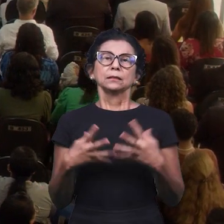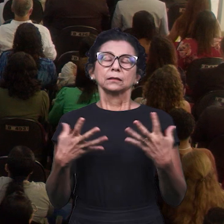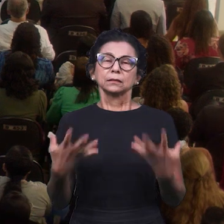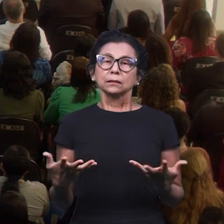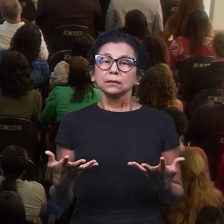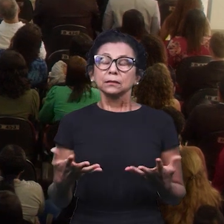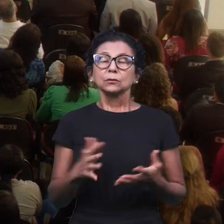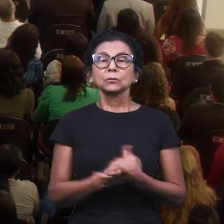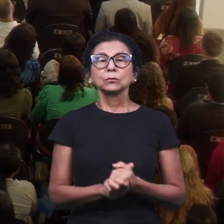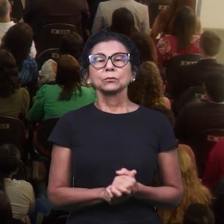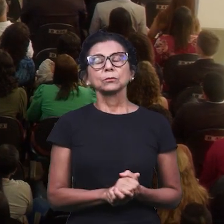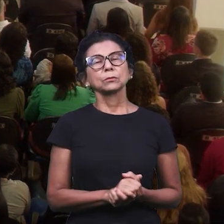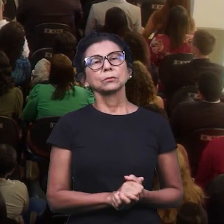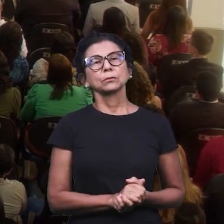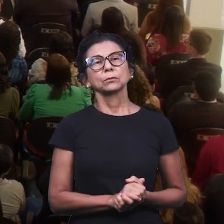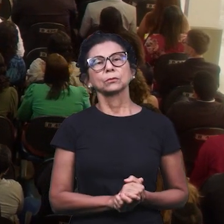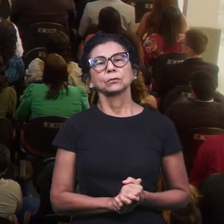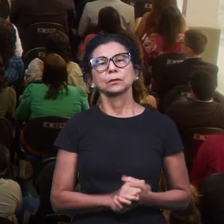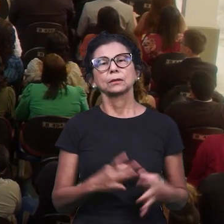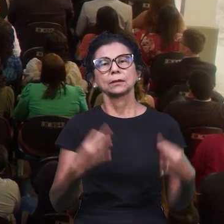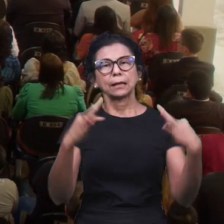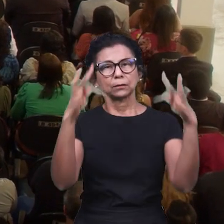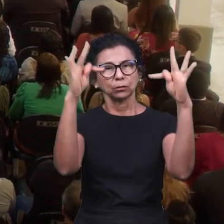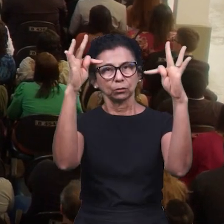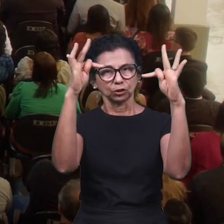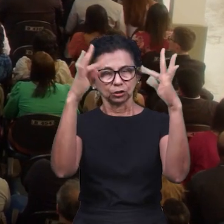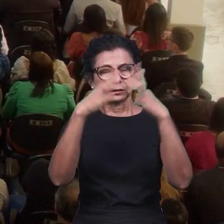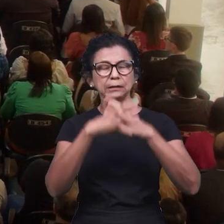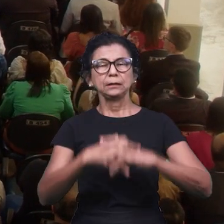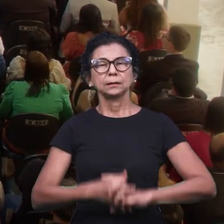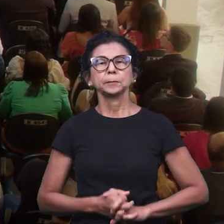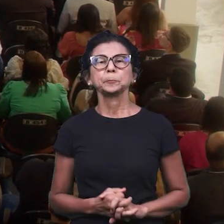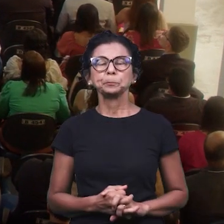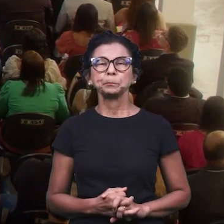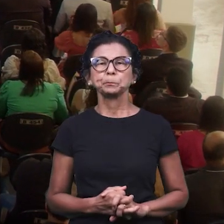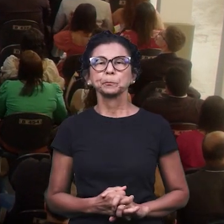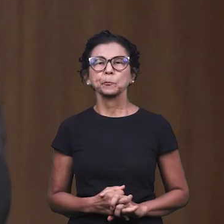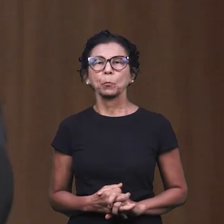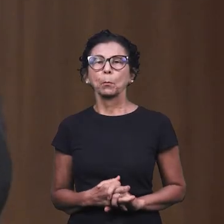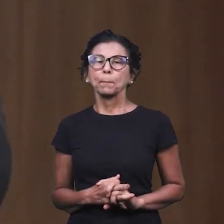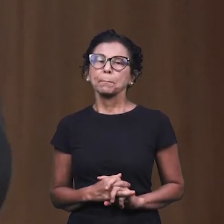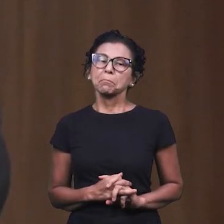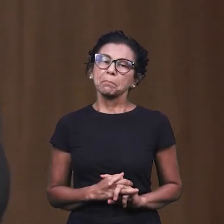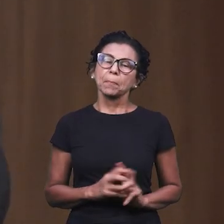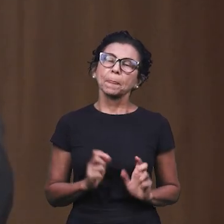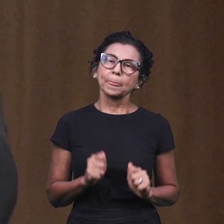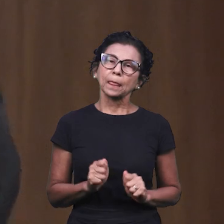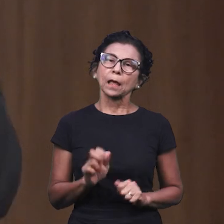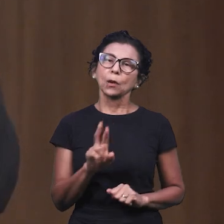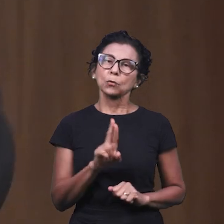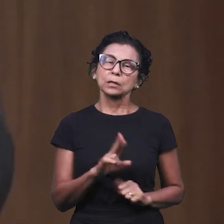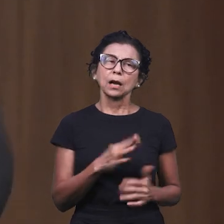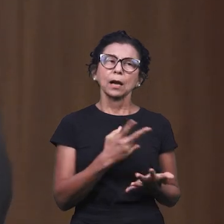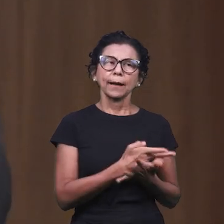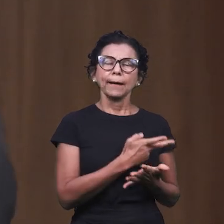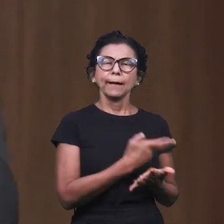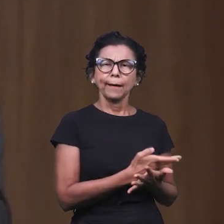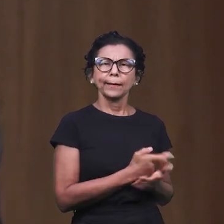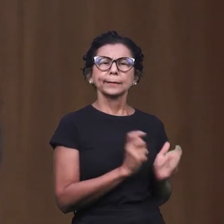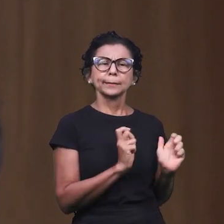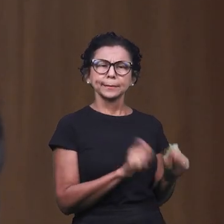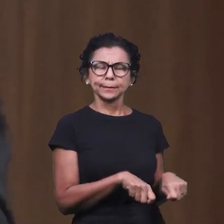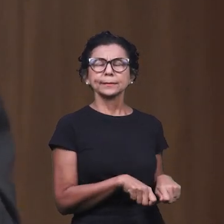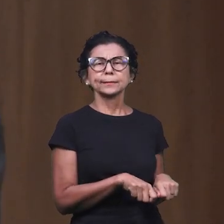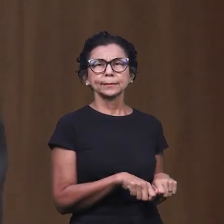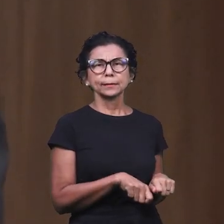divulgada no Trombetas e Festas, né? Inclusive aqueles que ainda não assistiram, assistam, acessem, né,